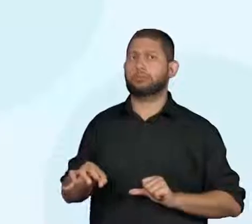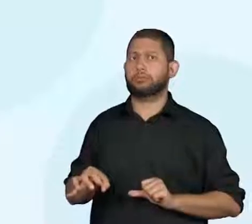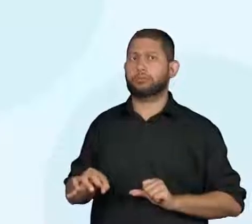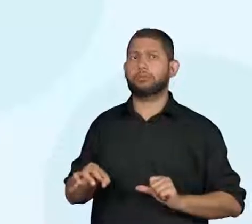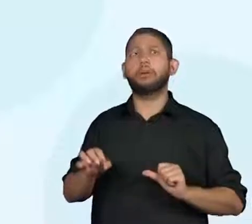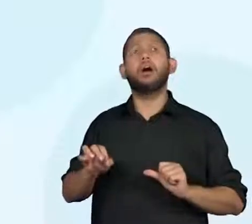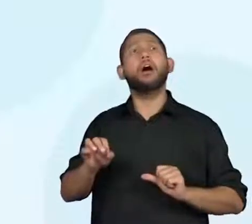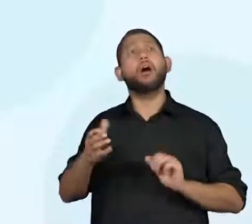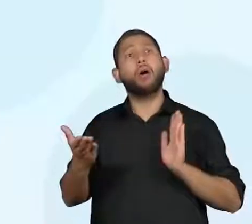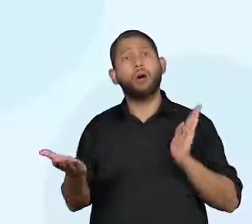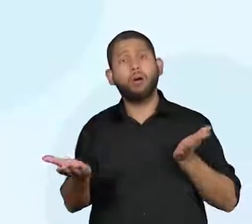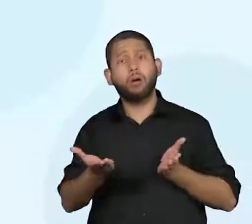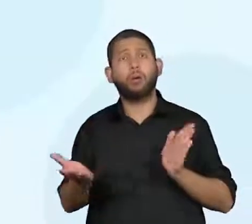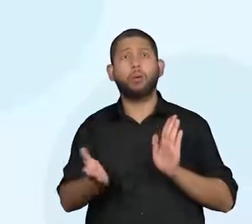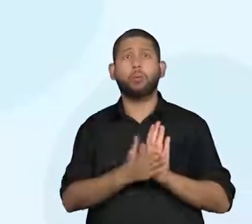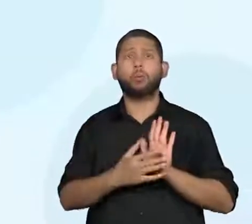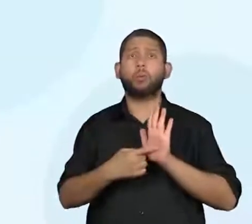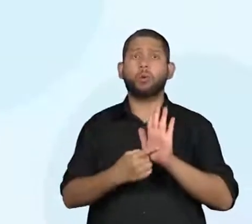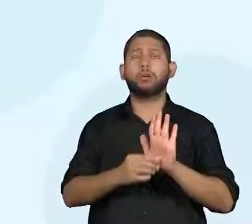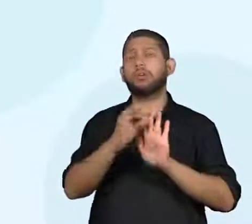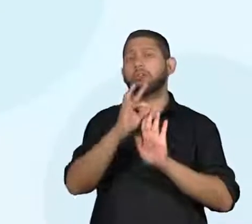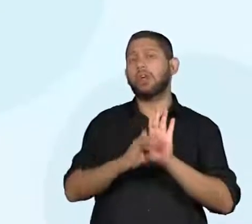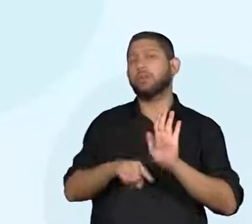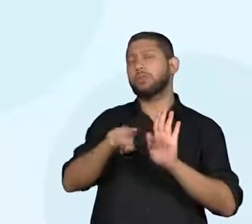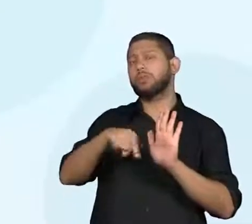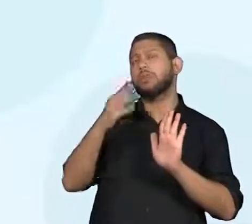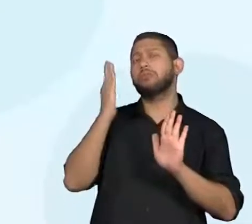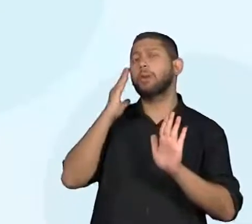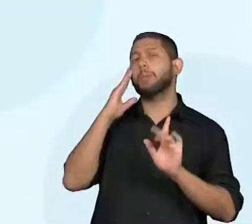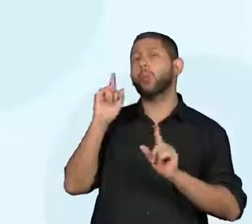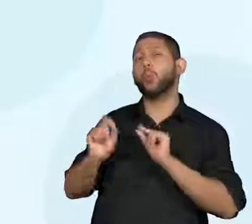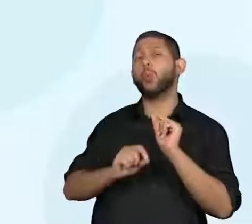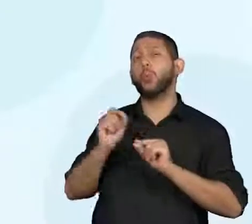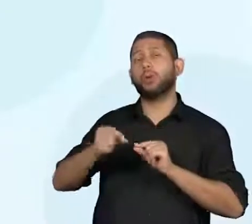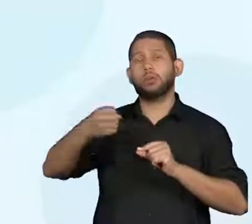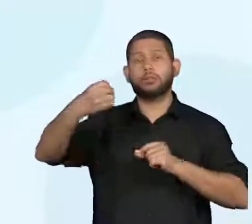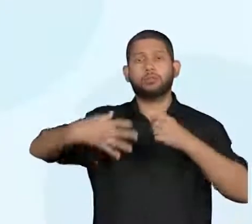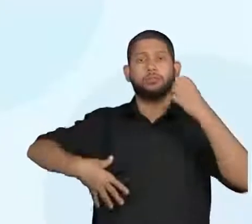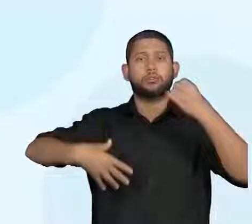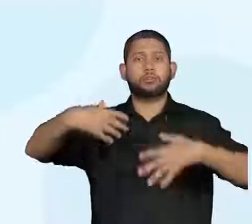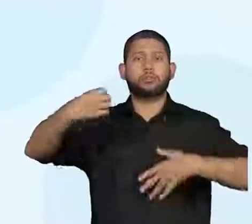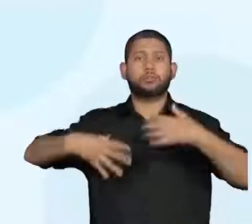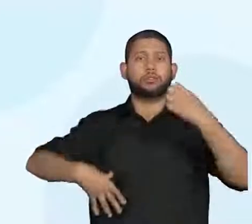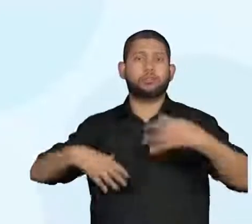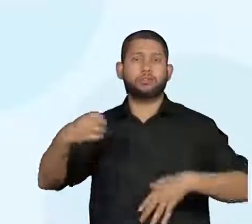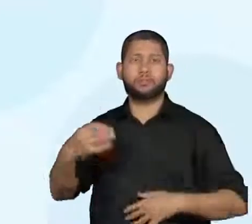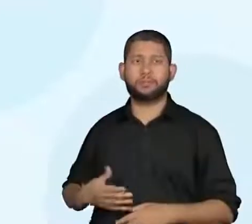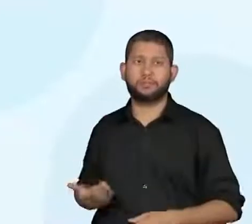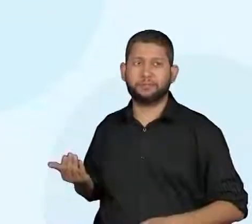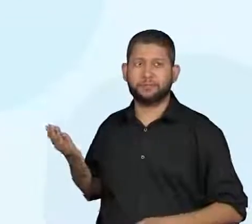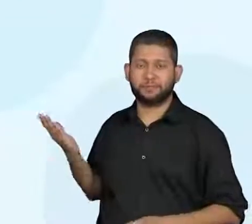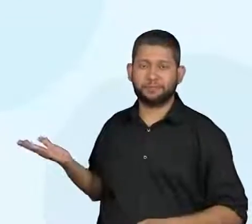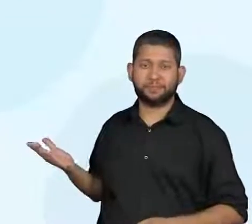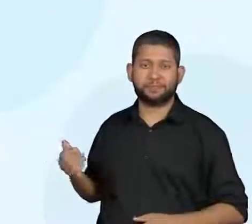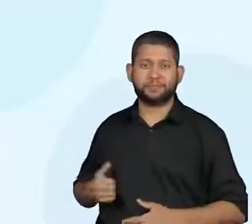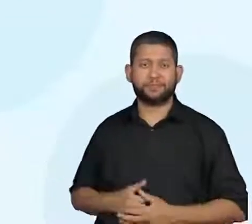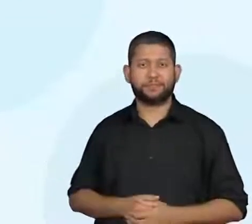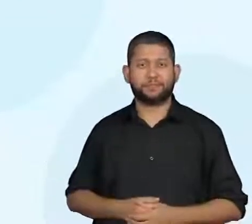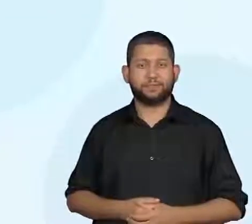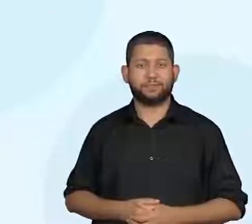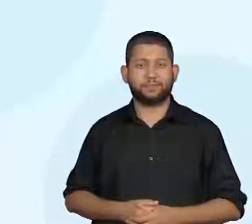torná-las verdadeiras, de acordo com o texto. Você sabia que?